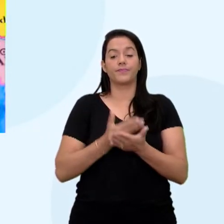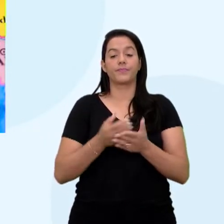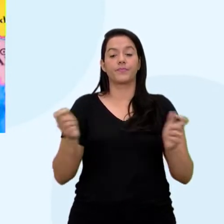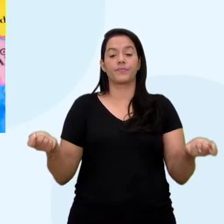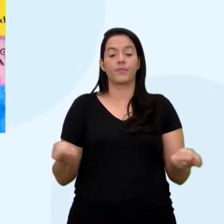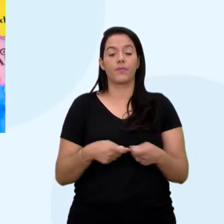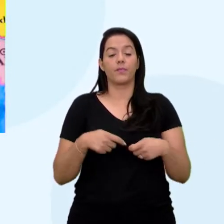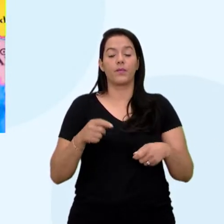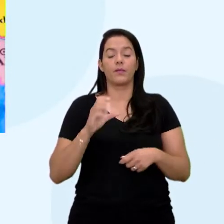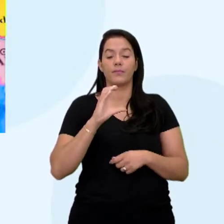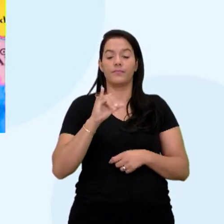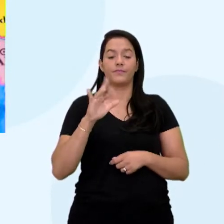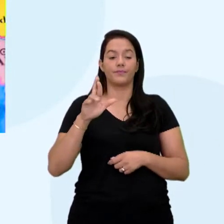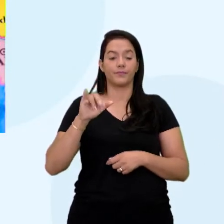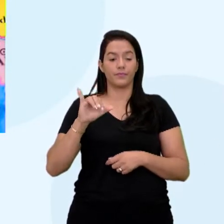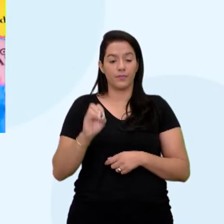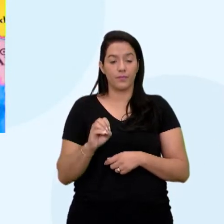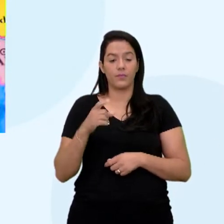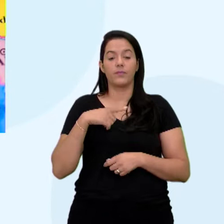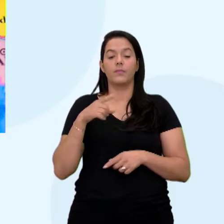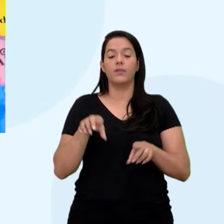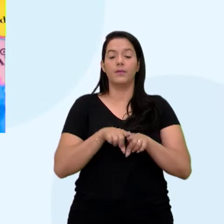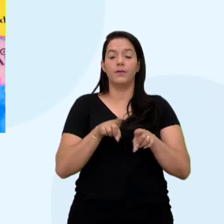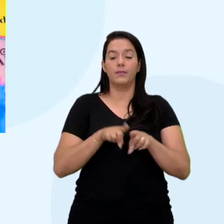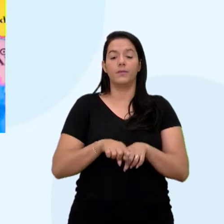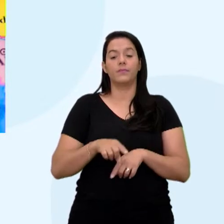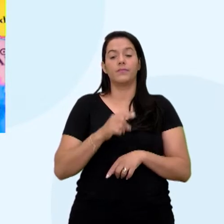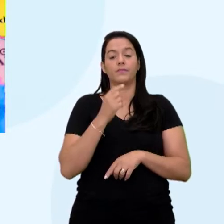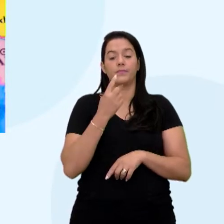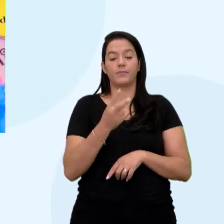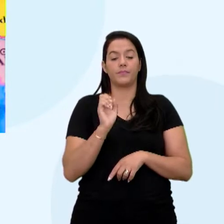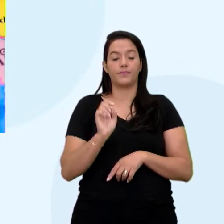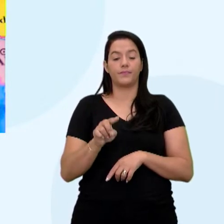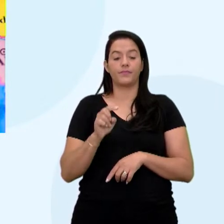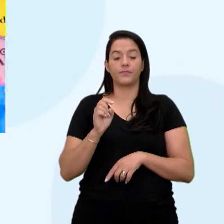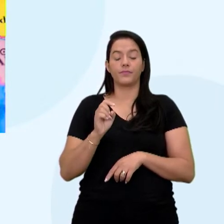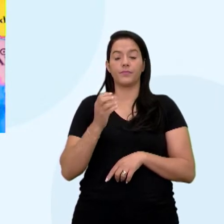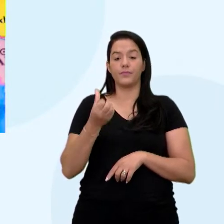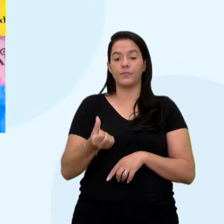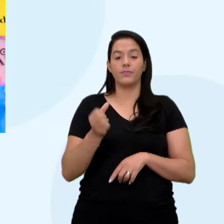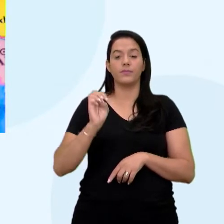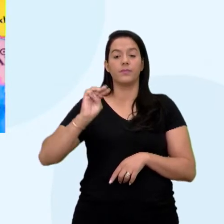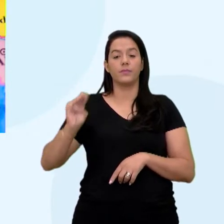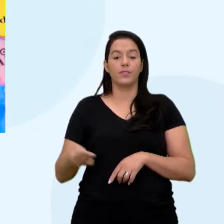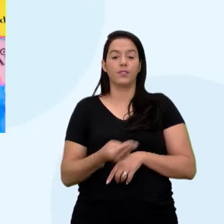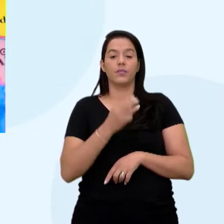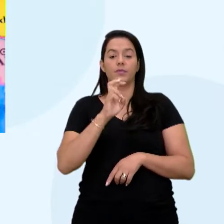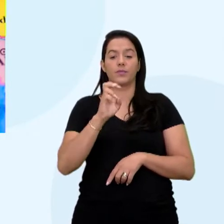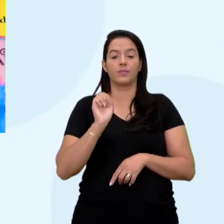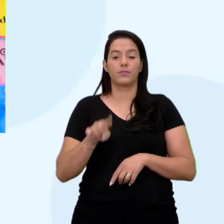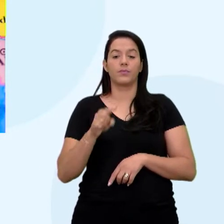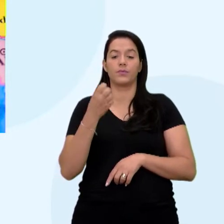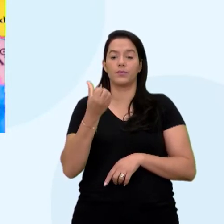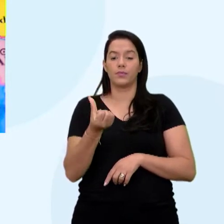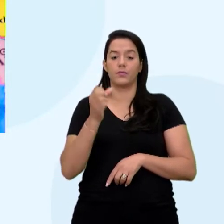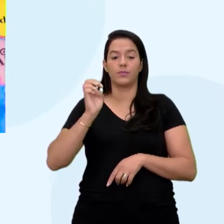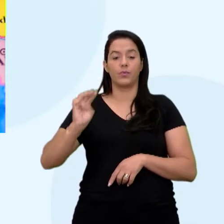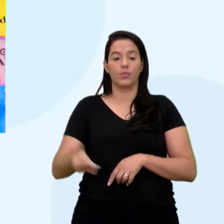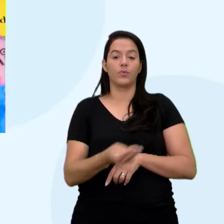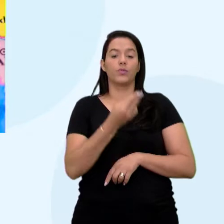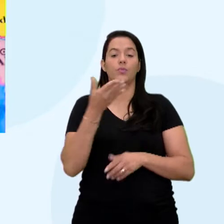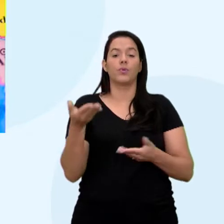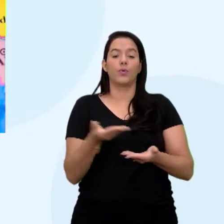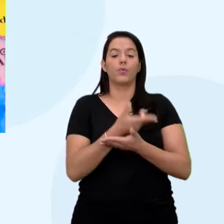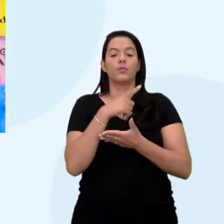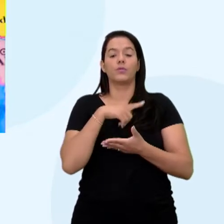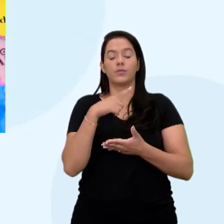sírio. São 5,6 milhões de refugiados externos. E por que aconteceu isso? Por que é tão comum a gente falar